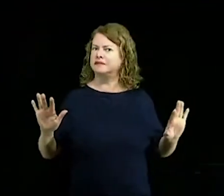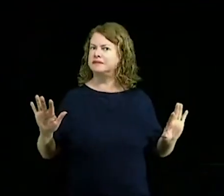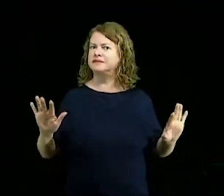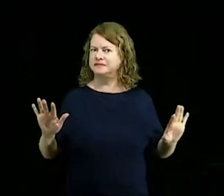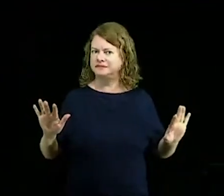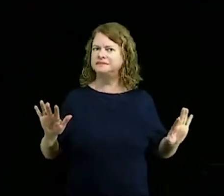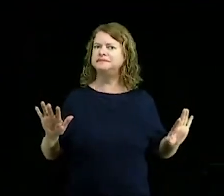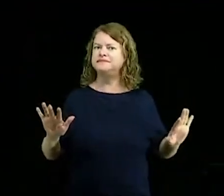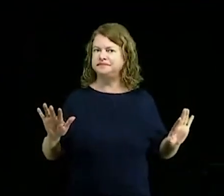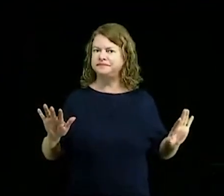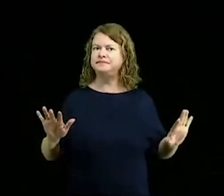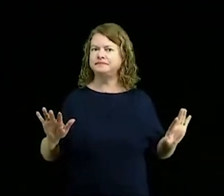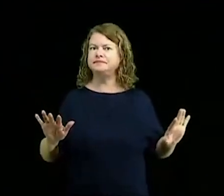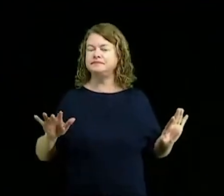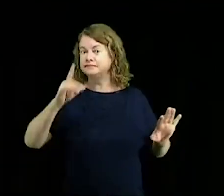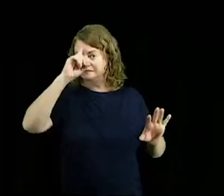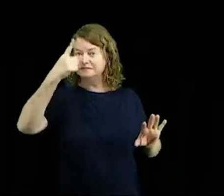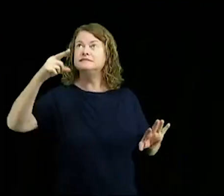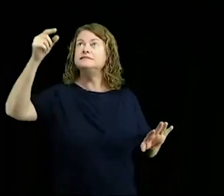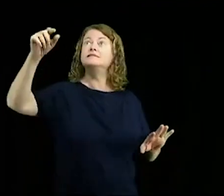vir para assim, para resolver tudo.